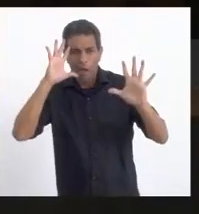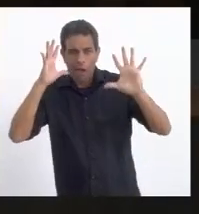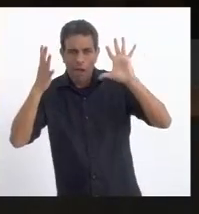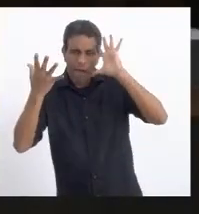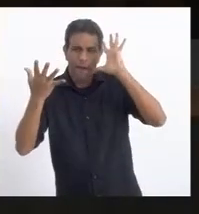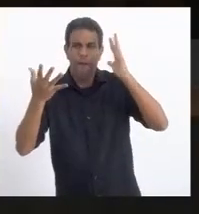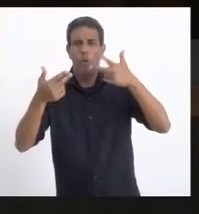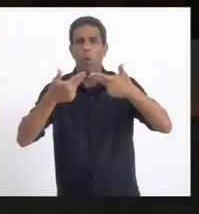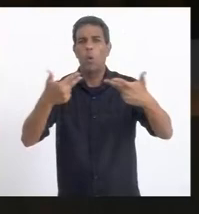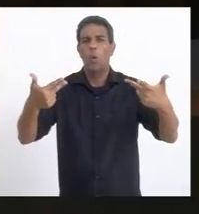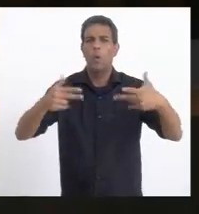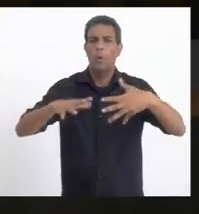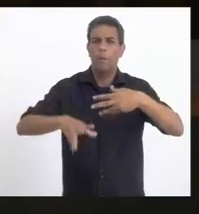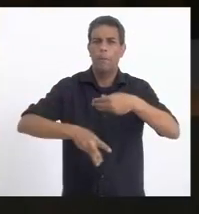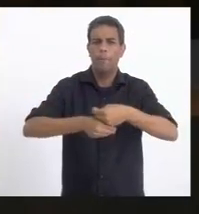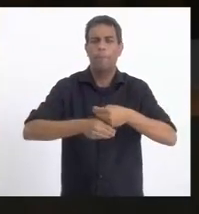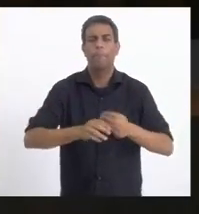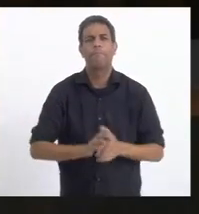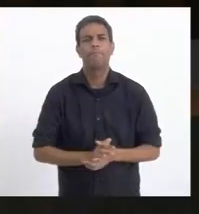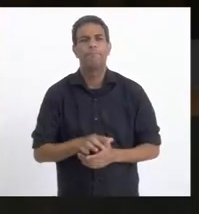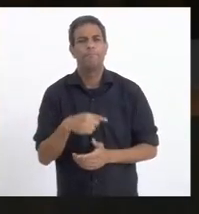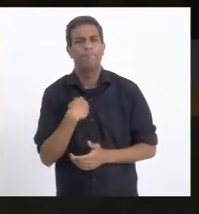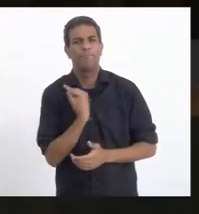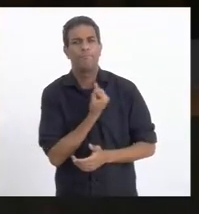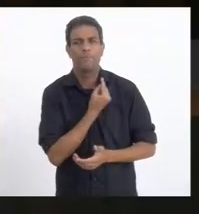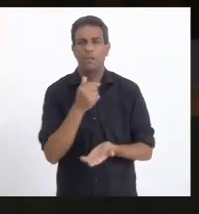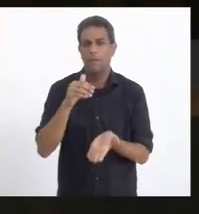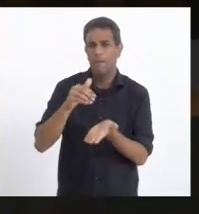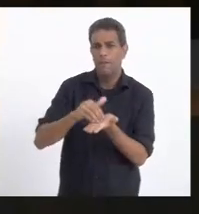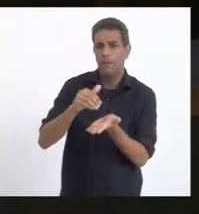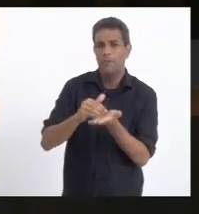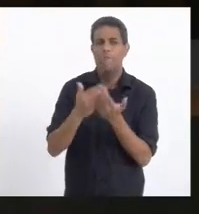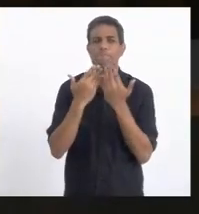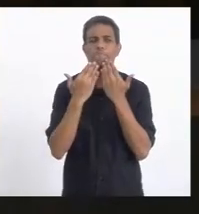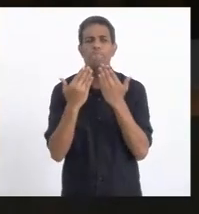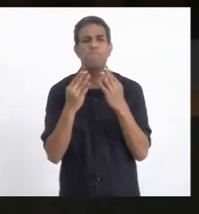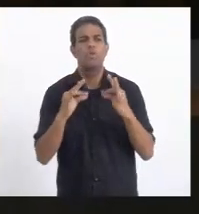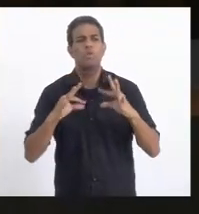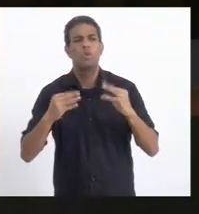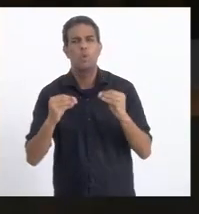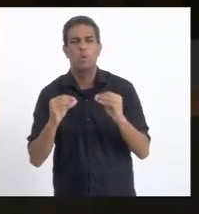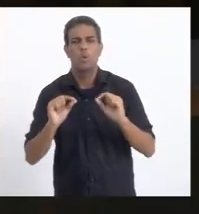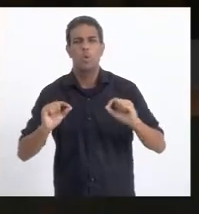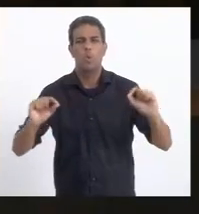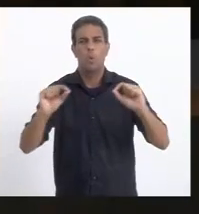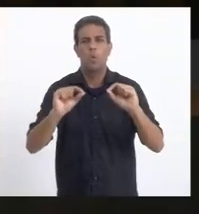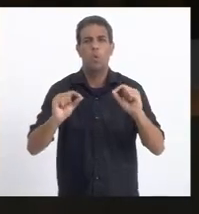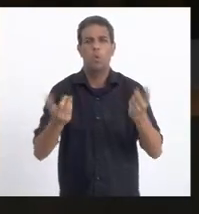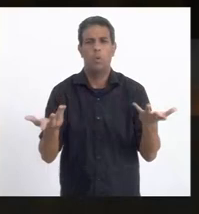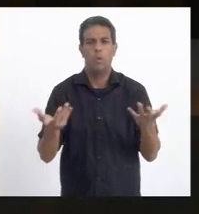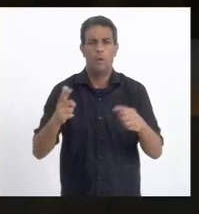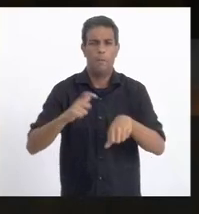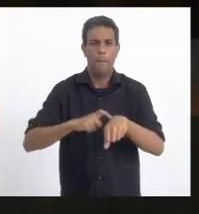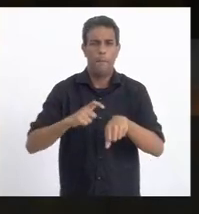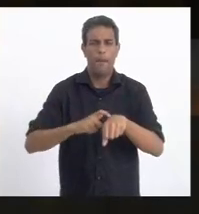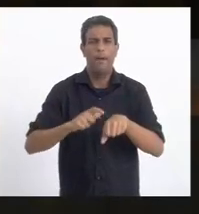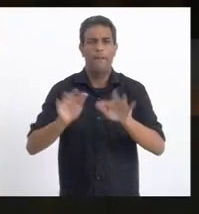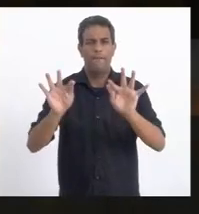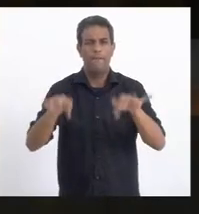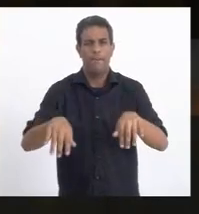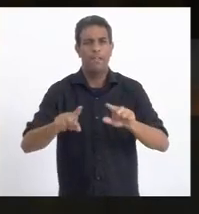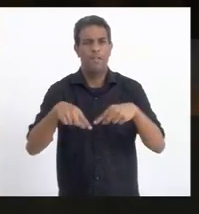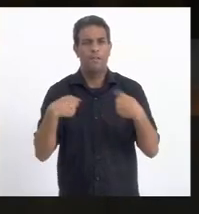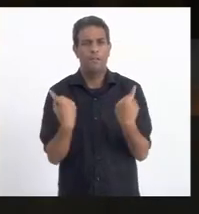não é o resultado dessa incorporação e para terminar eu queria sugerir que ao término dessa dessa reunião